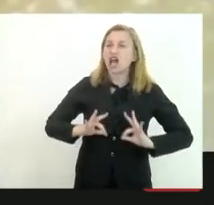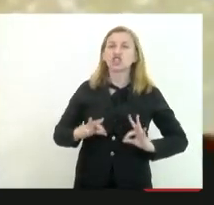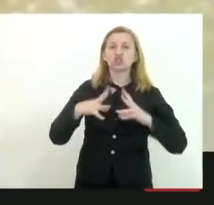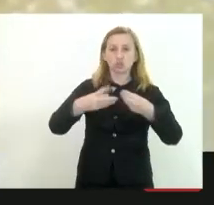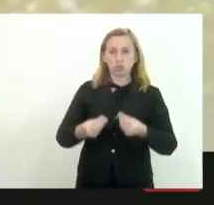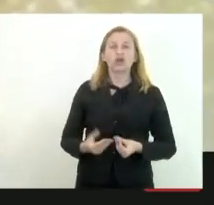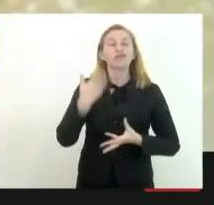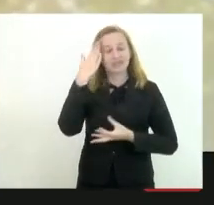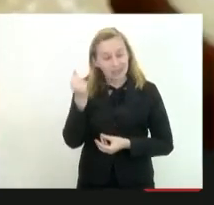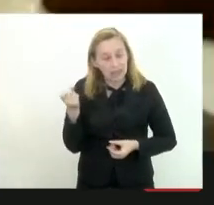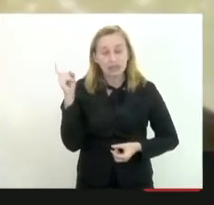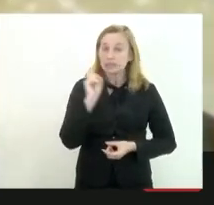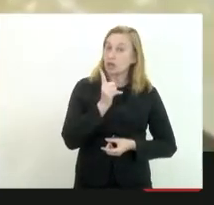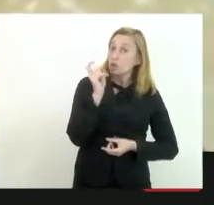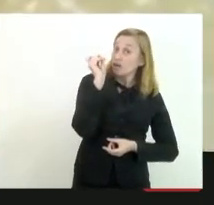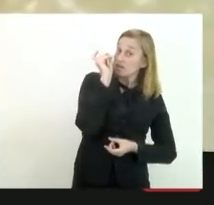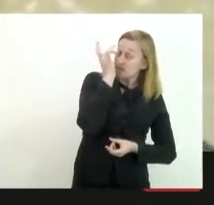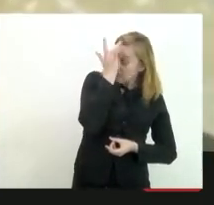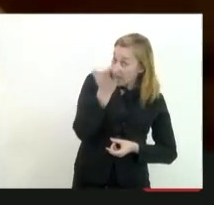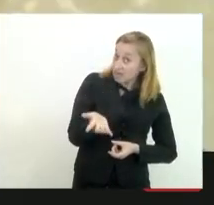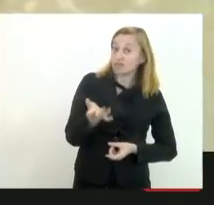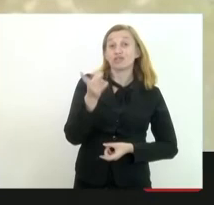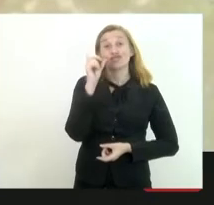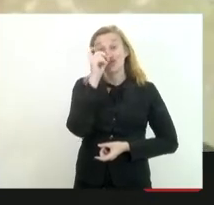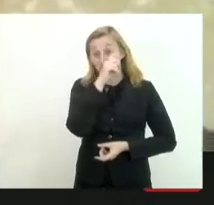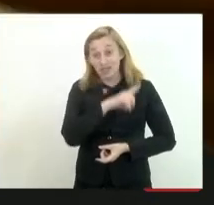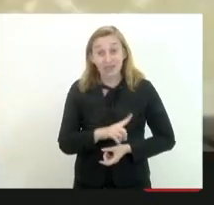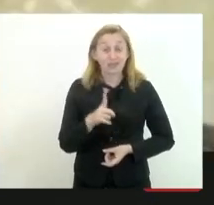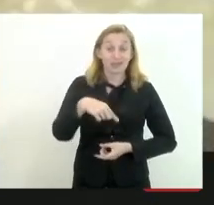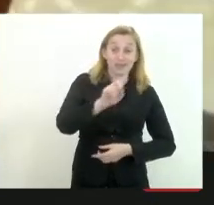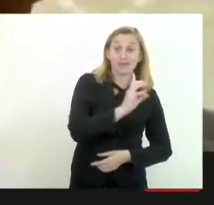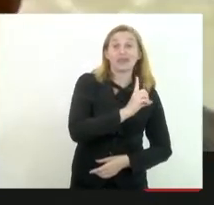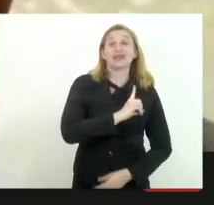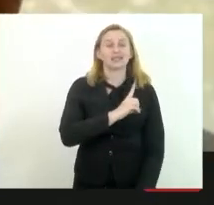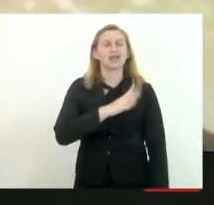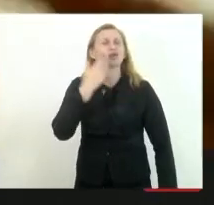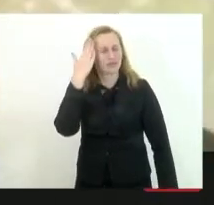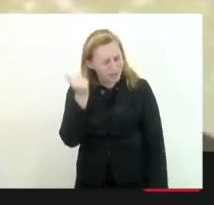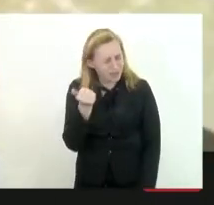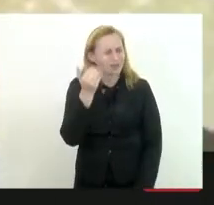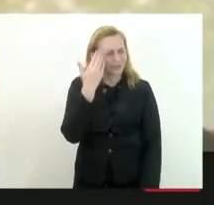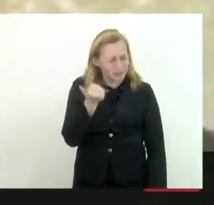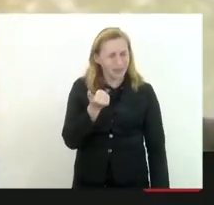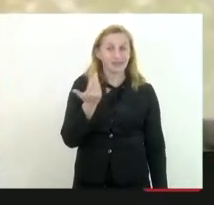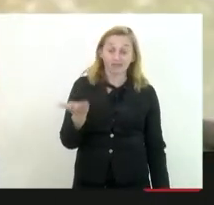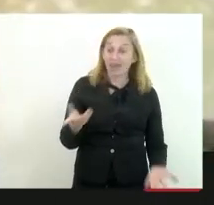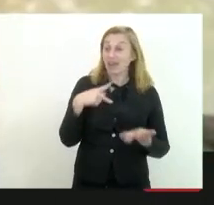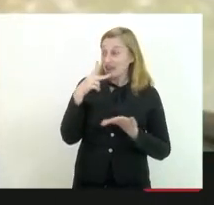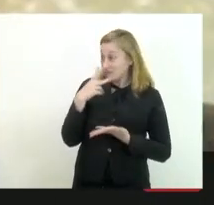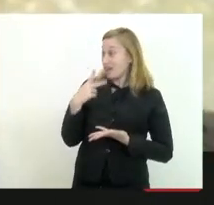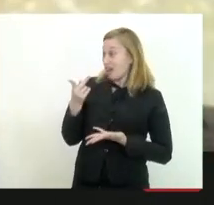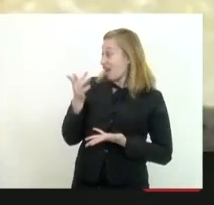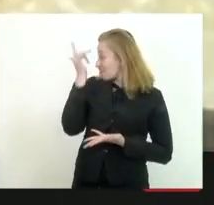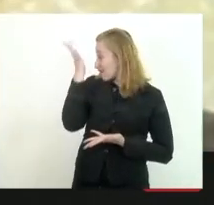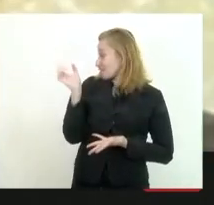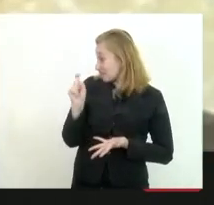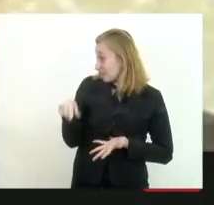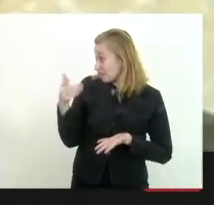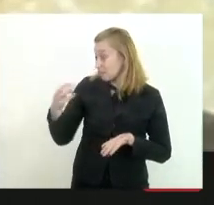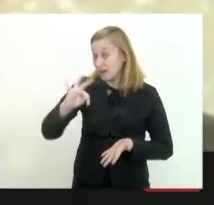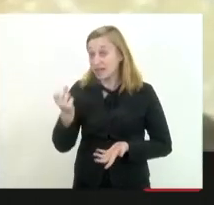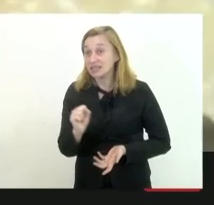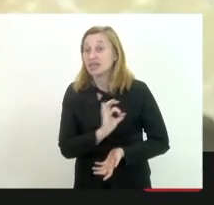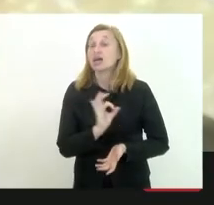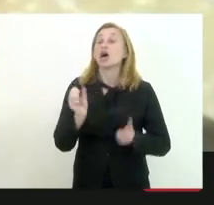Eu sei que não é fácil, a delegacia, não é moleza, eu sei. Não é muito fácil, né, Marta? Inclusive, a gente